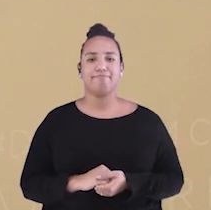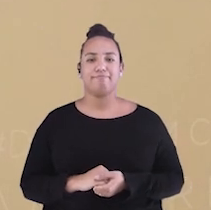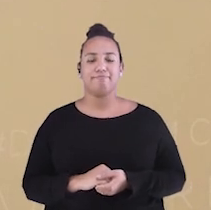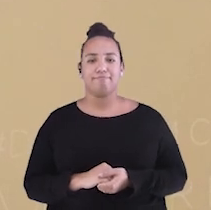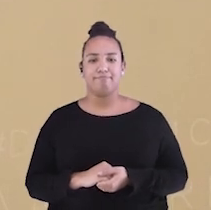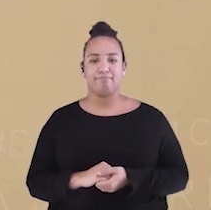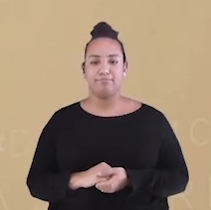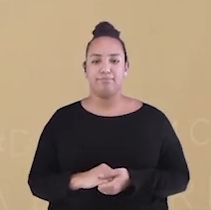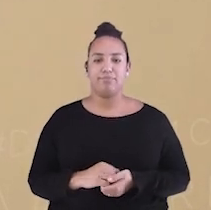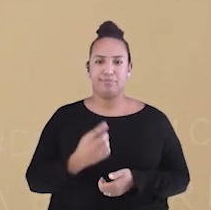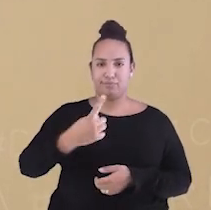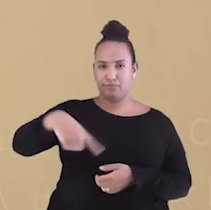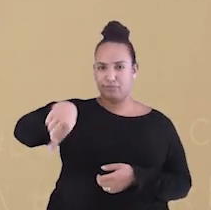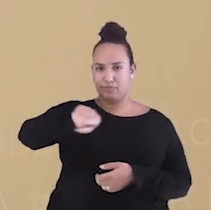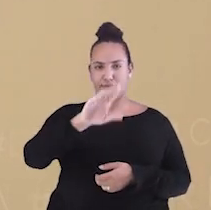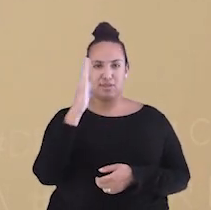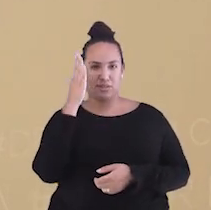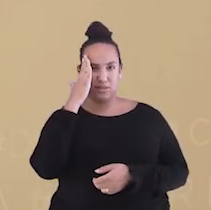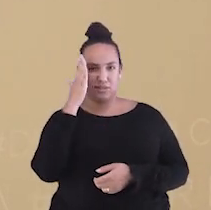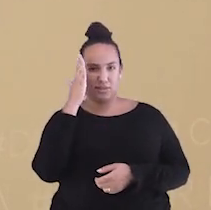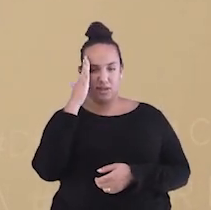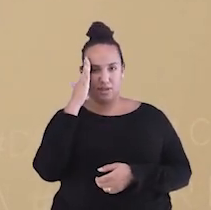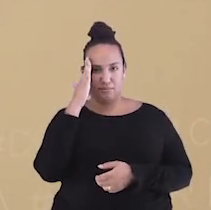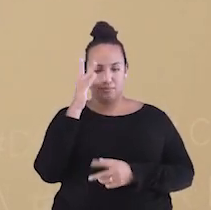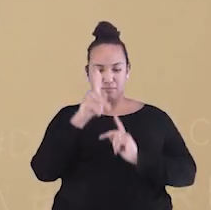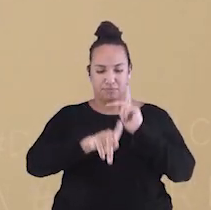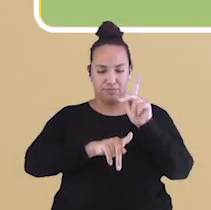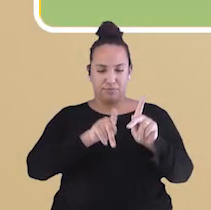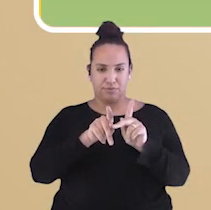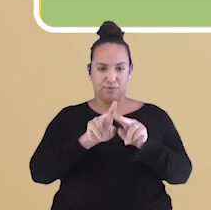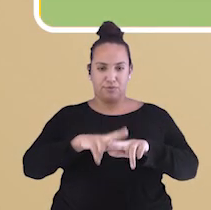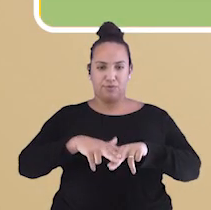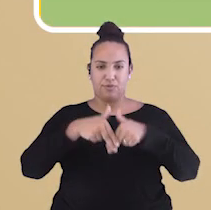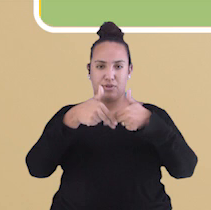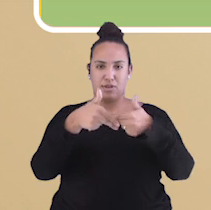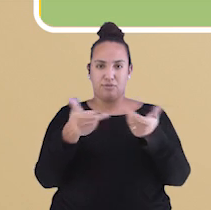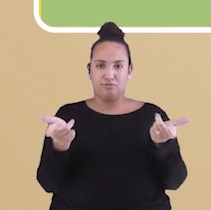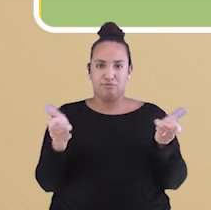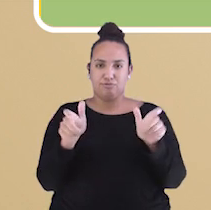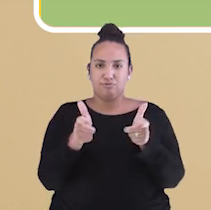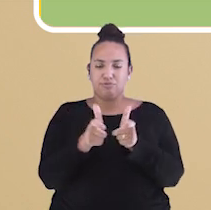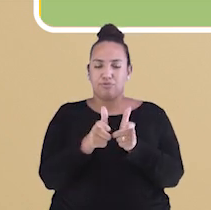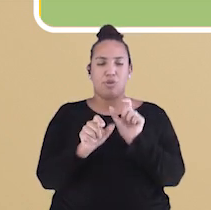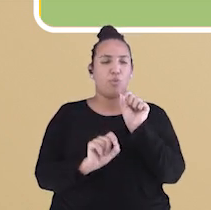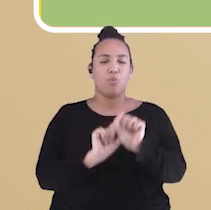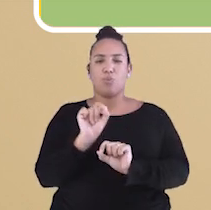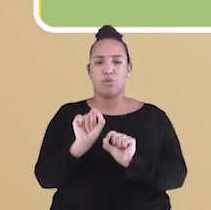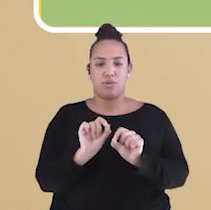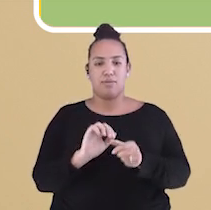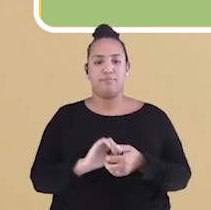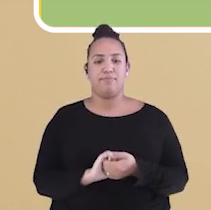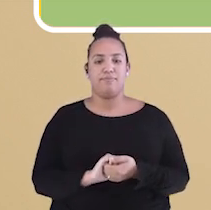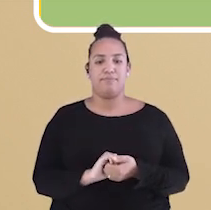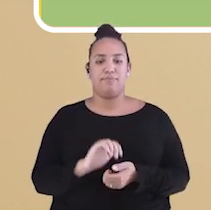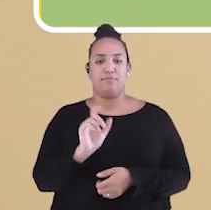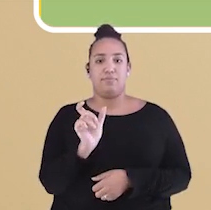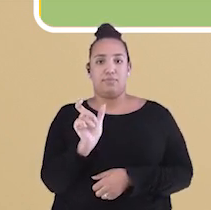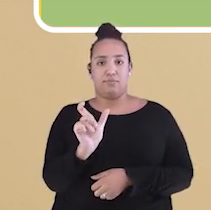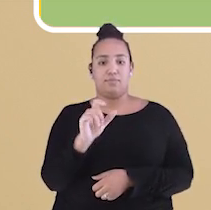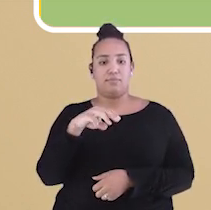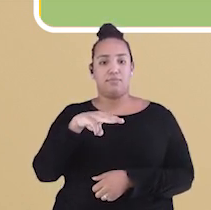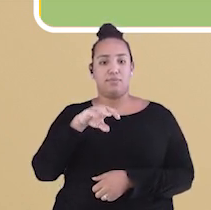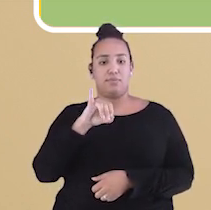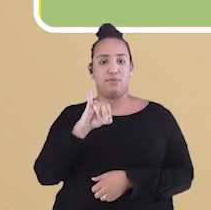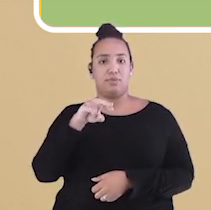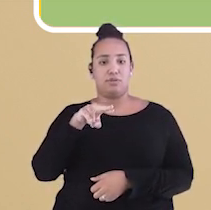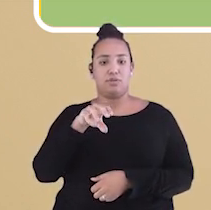Você sabe o significado de minorias étnicas? O termo minoria não se refere a grupos